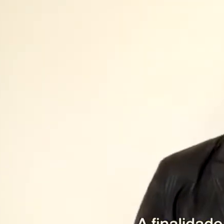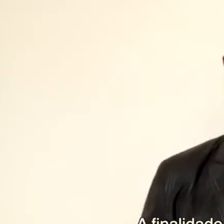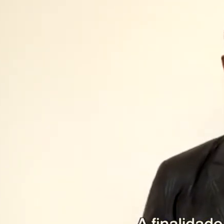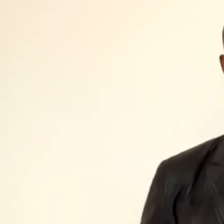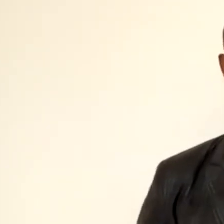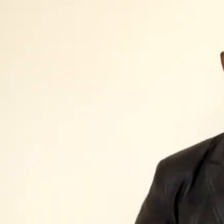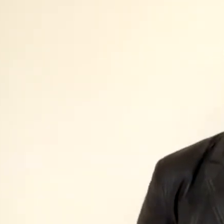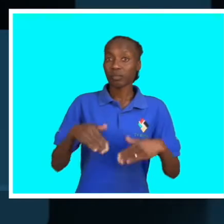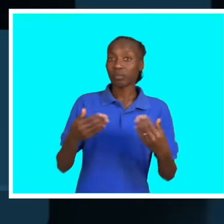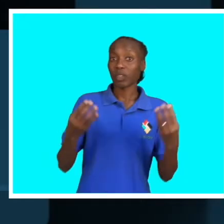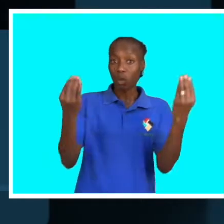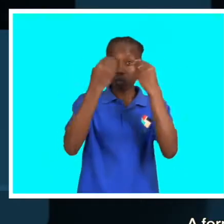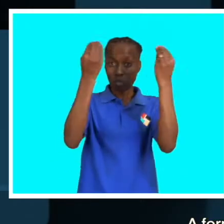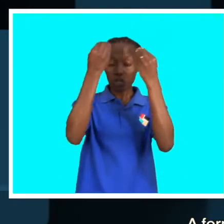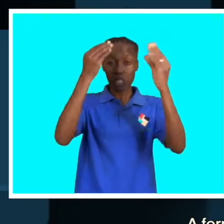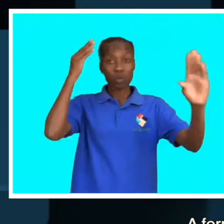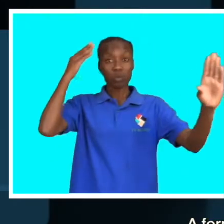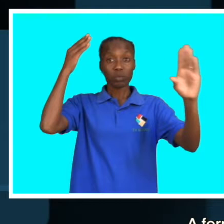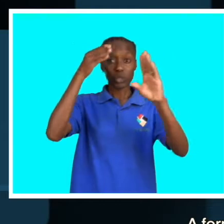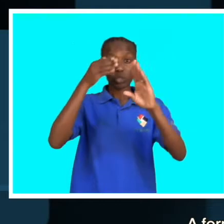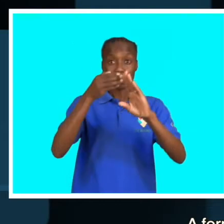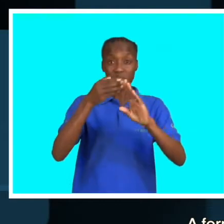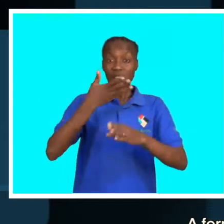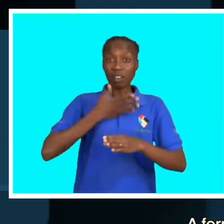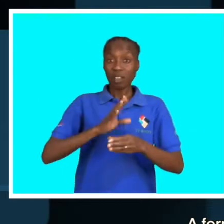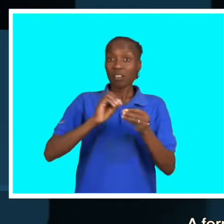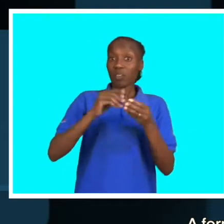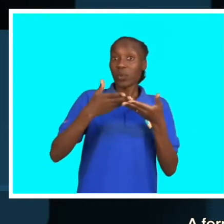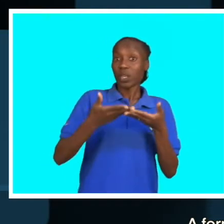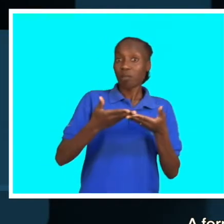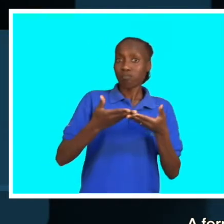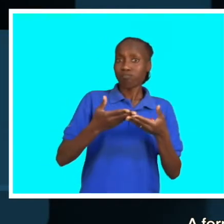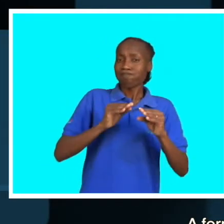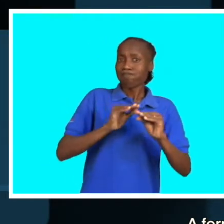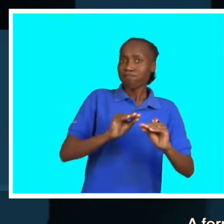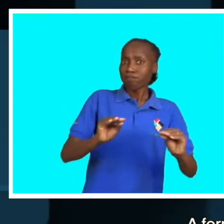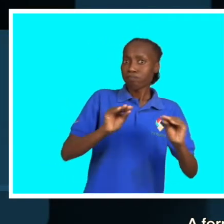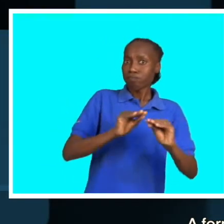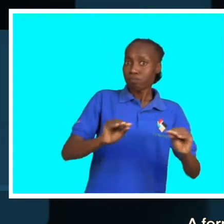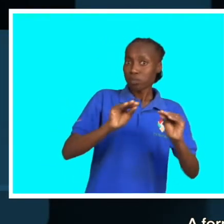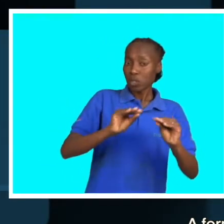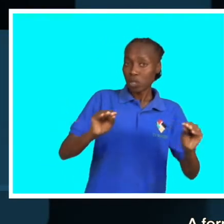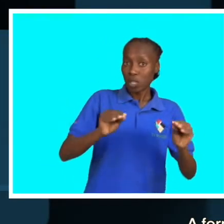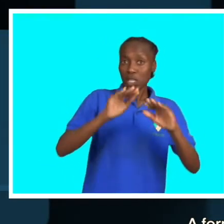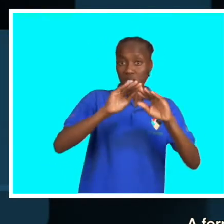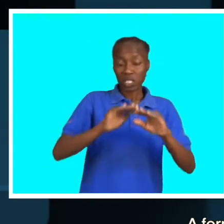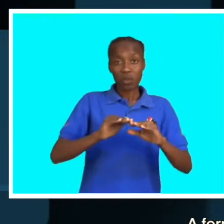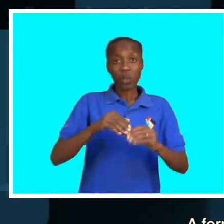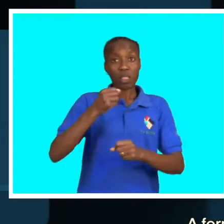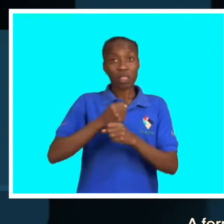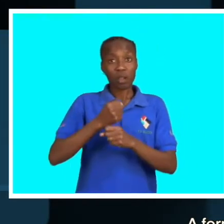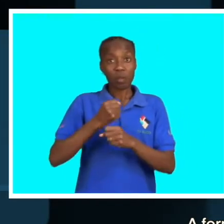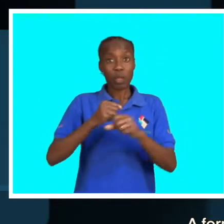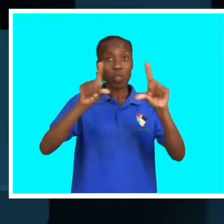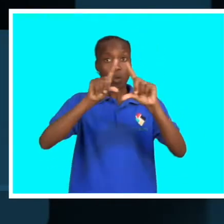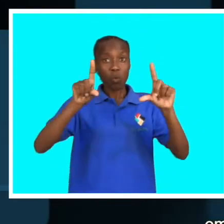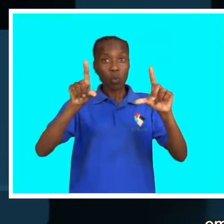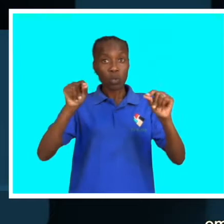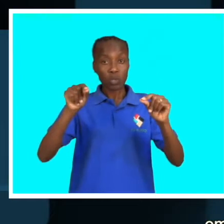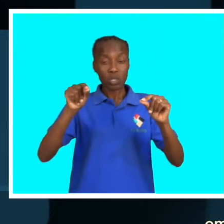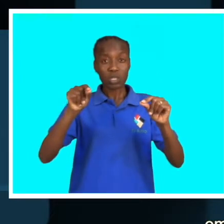discriminados na sociedade. A formação tem como objetivo potenciar pessoas dentro da academia em África